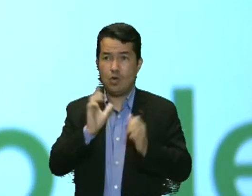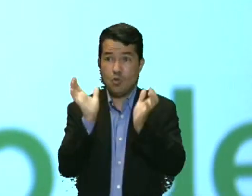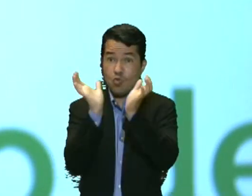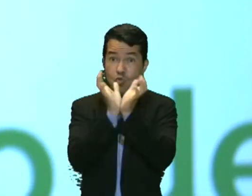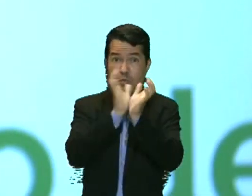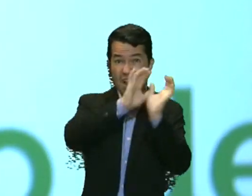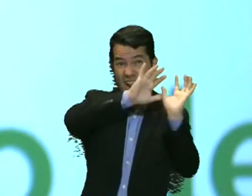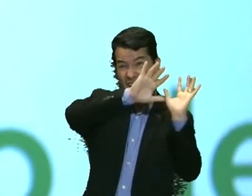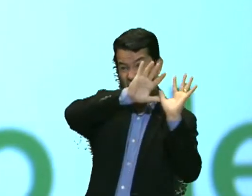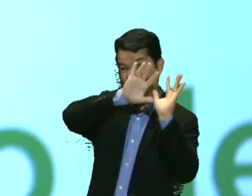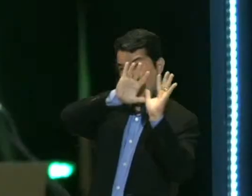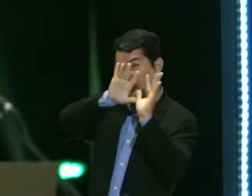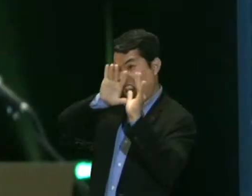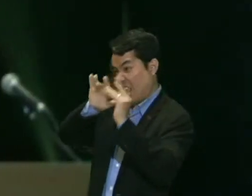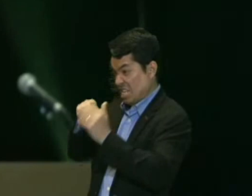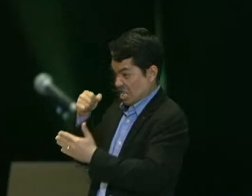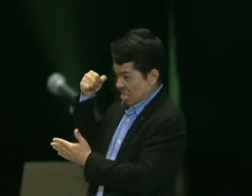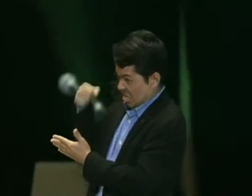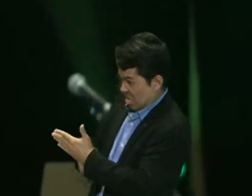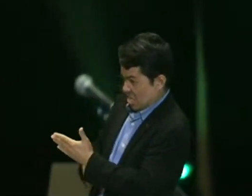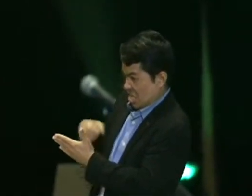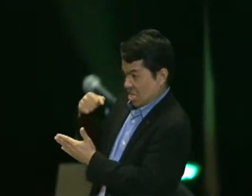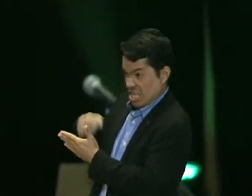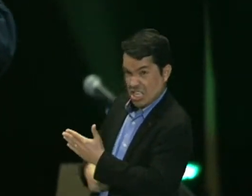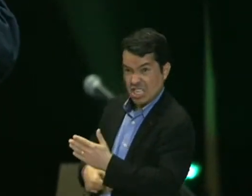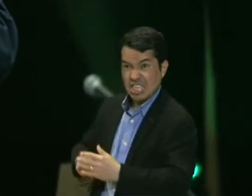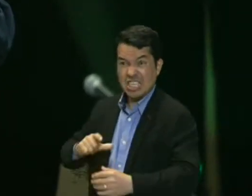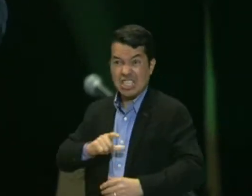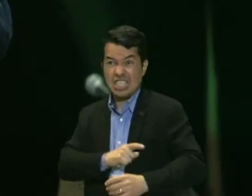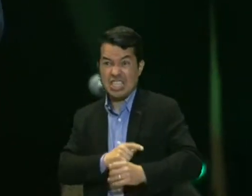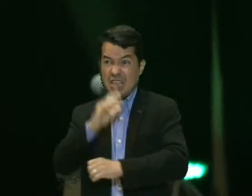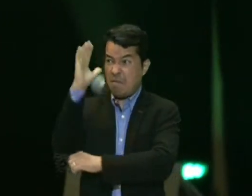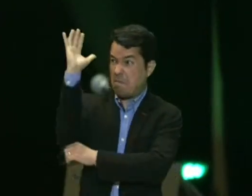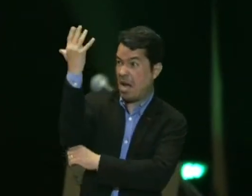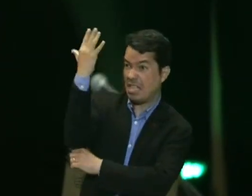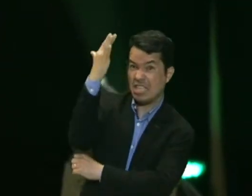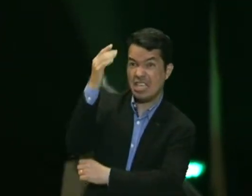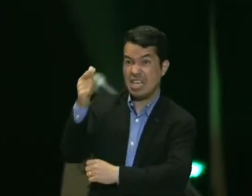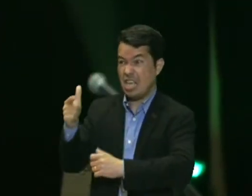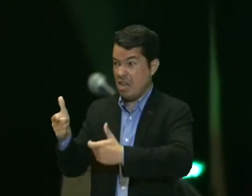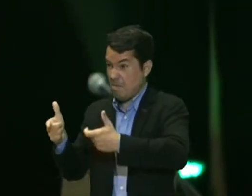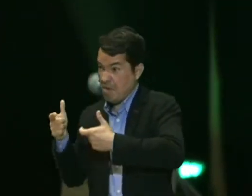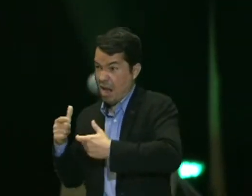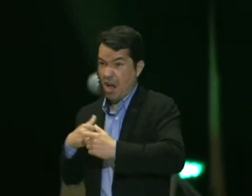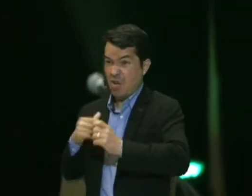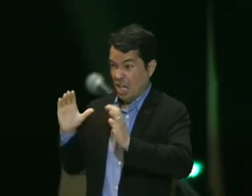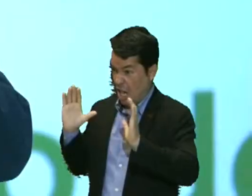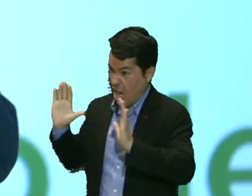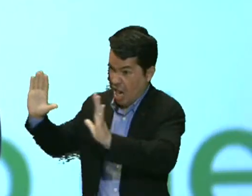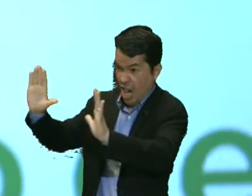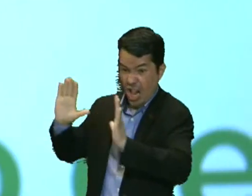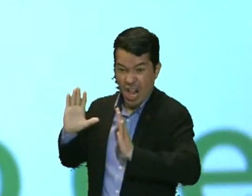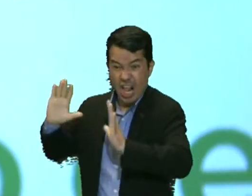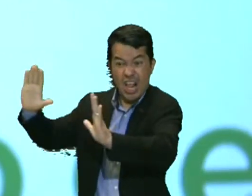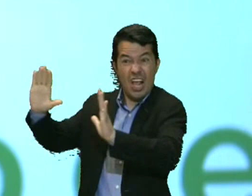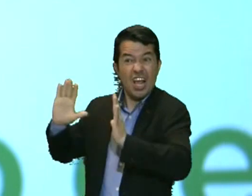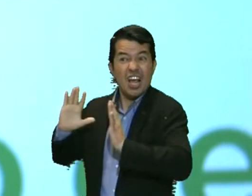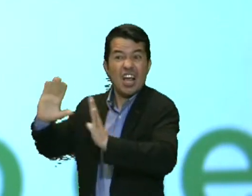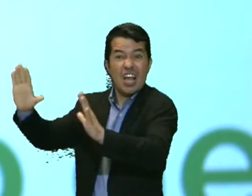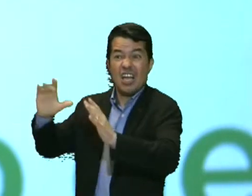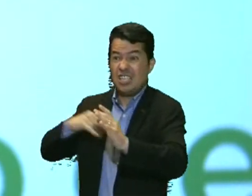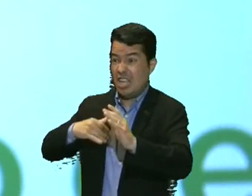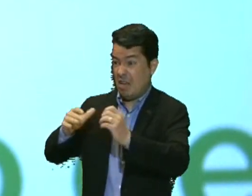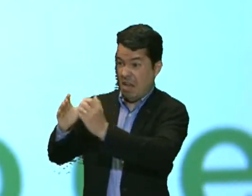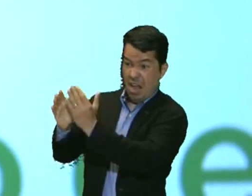estávamos, e aqueles homens começaram a vir com armas e pau e começavam a balançar aquele micro-ônibus,